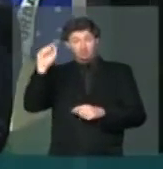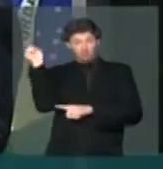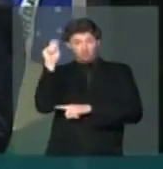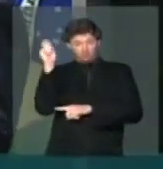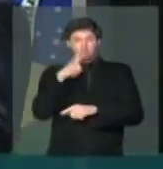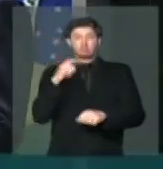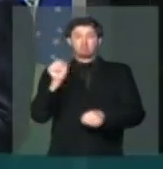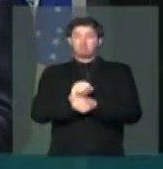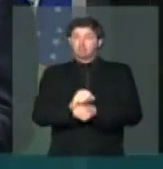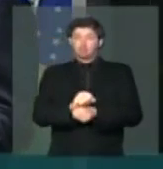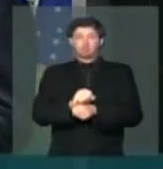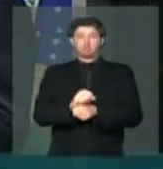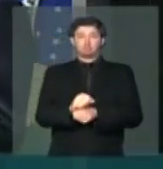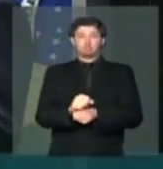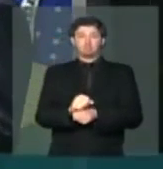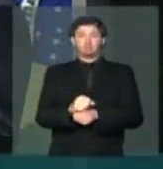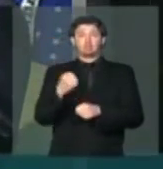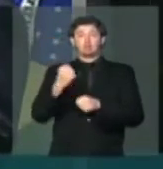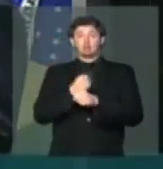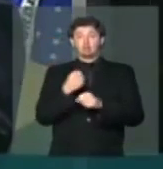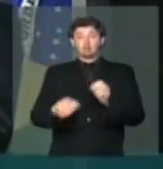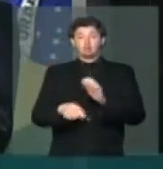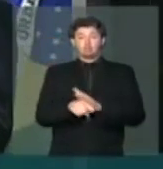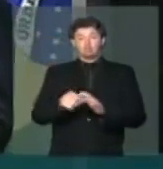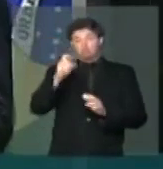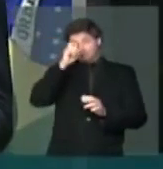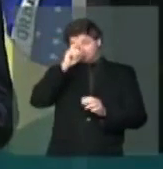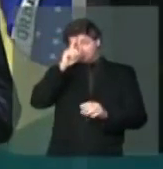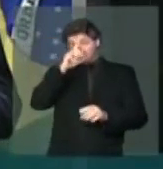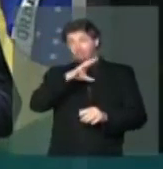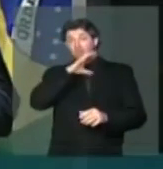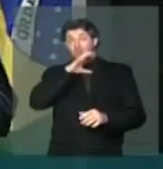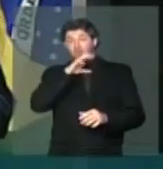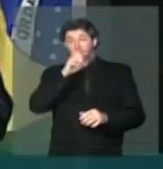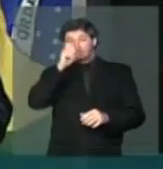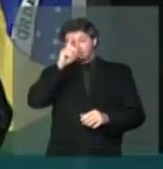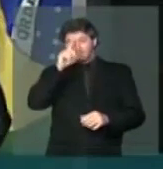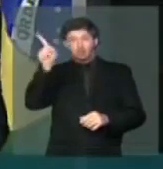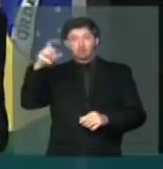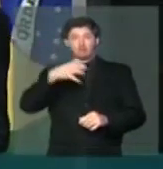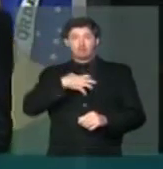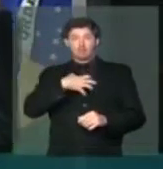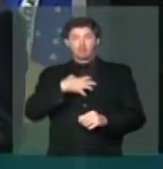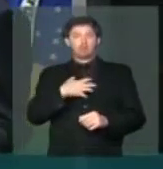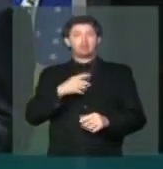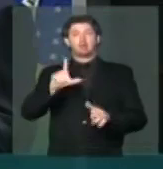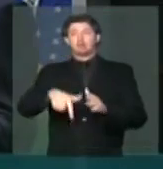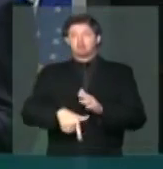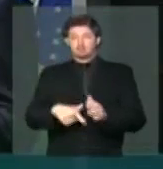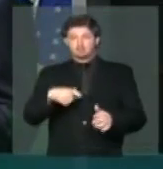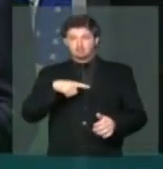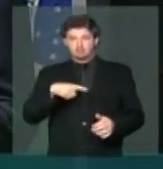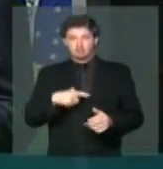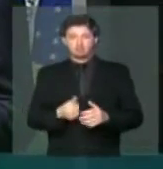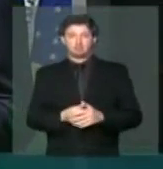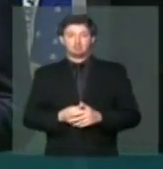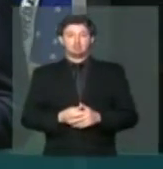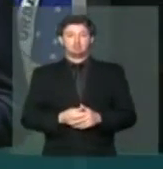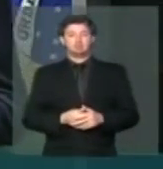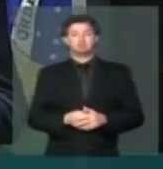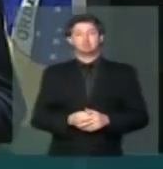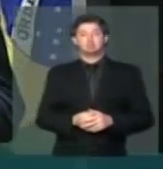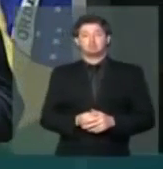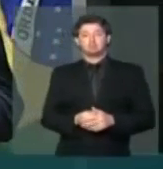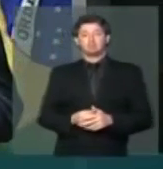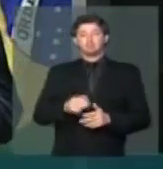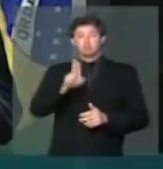obras suspensas. As obras do Hospital de Medicina Veterinária da Universidade Federal da Bahia estão atrasadas. E